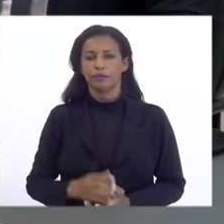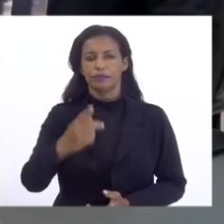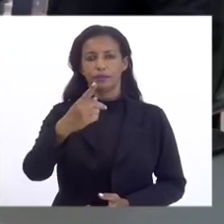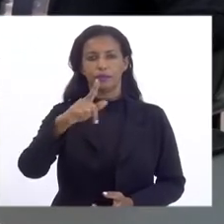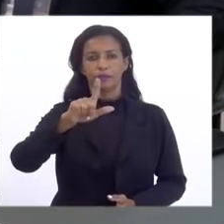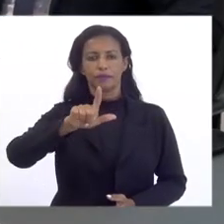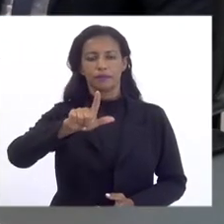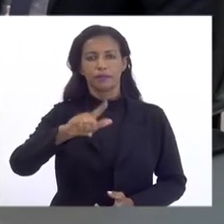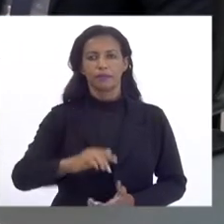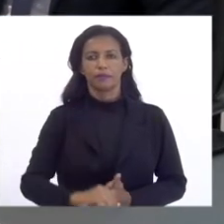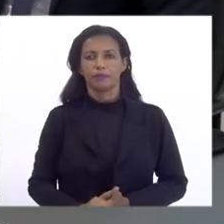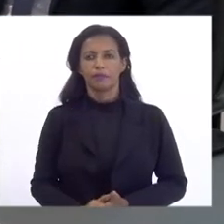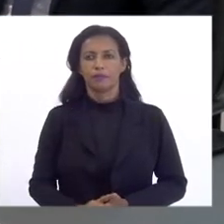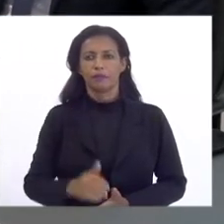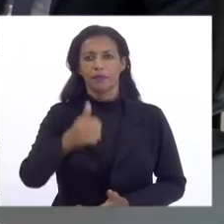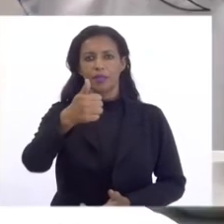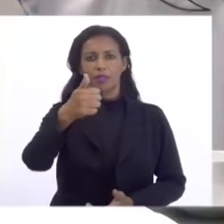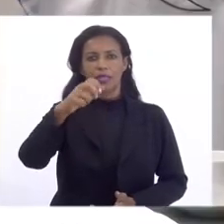lei